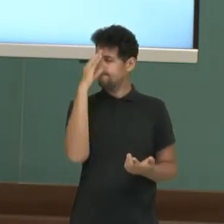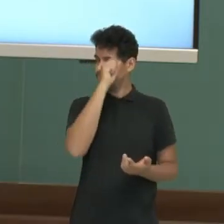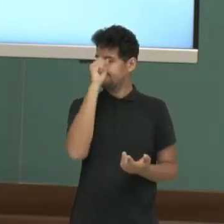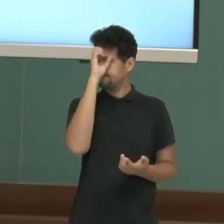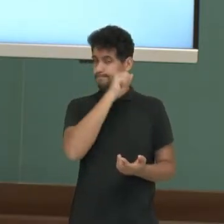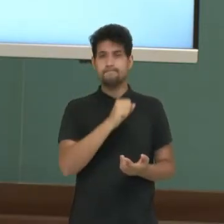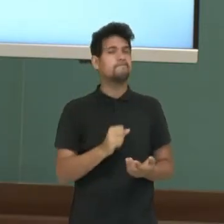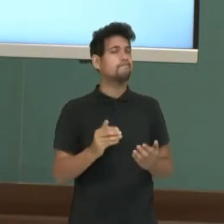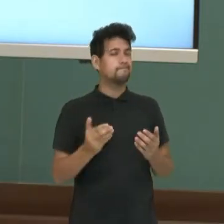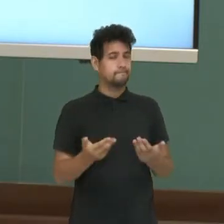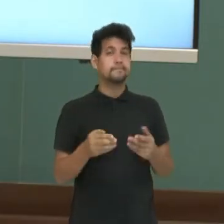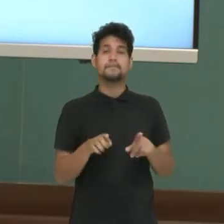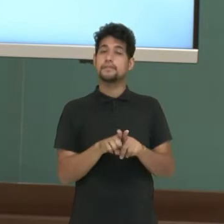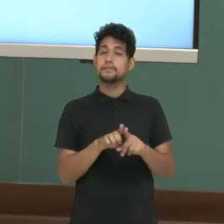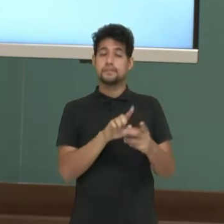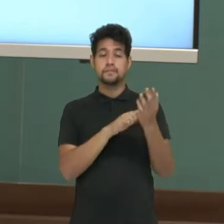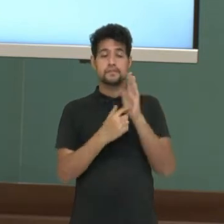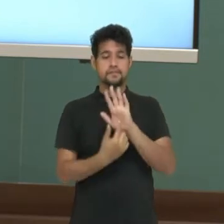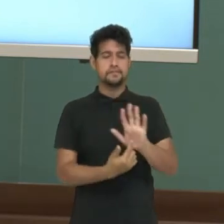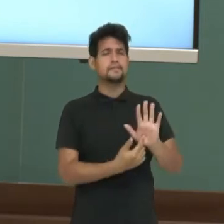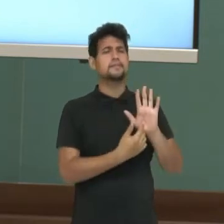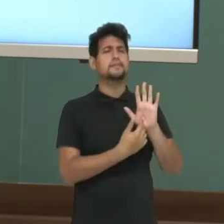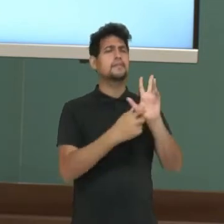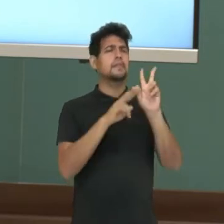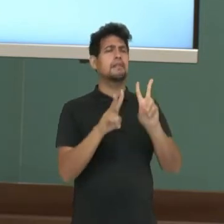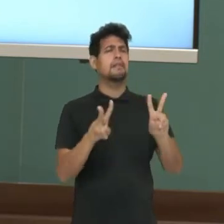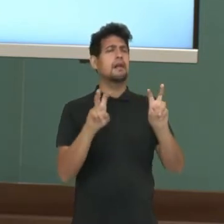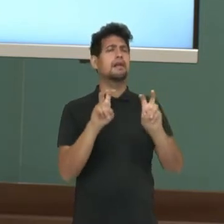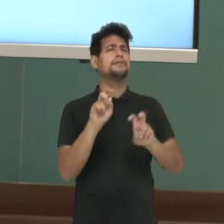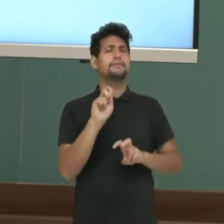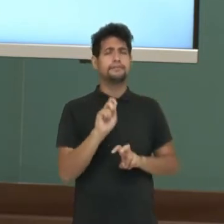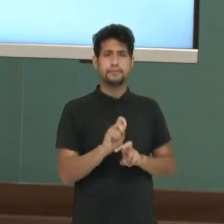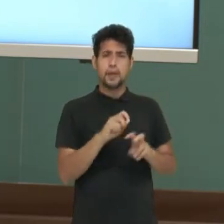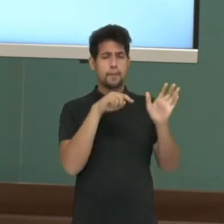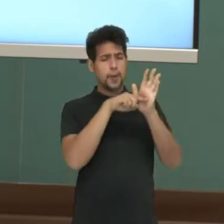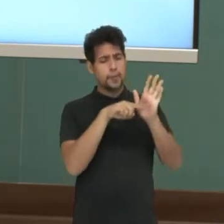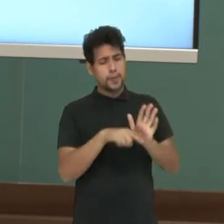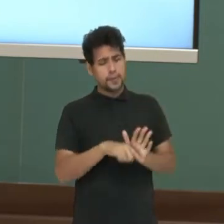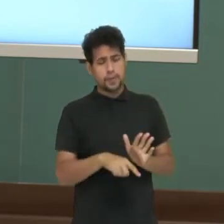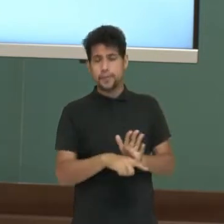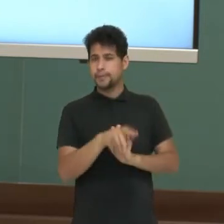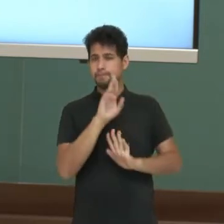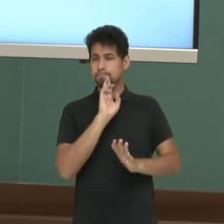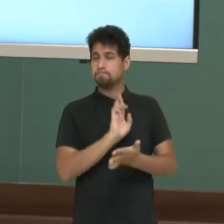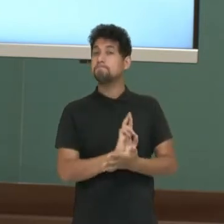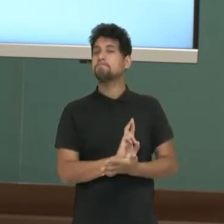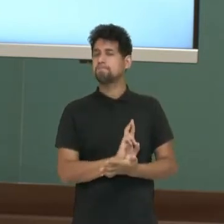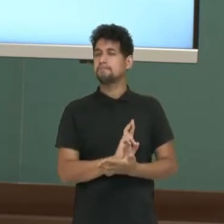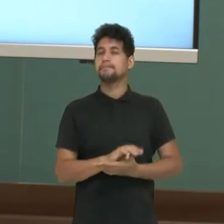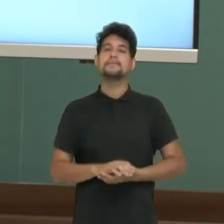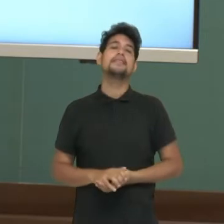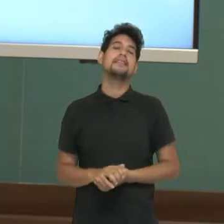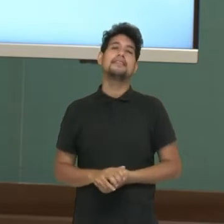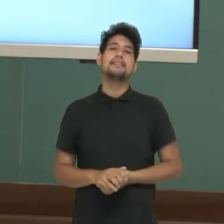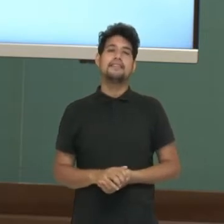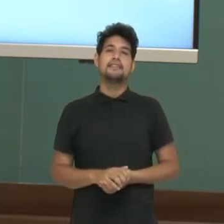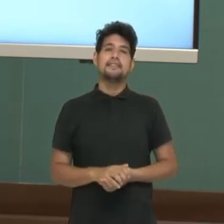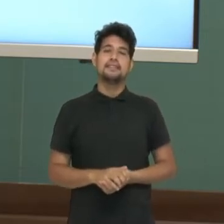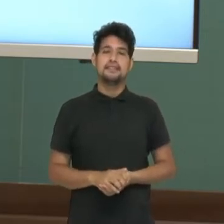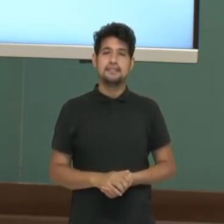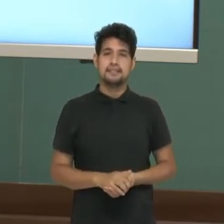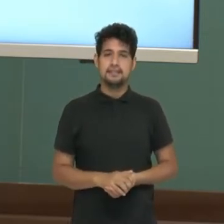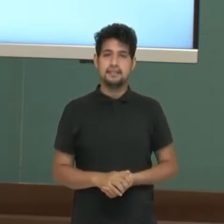então, uma apresentação geral sobre essas perguntas e dar as respostas, tá bom? Vamos